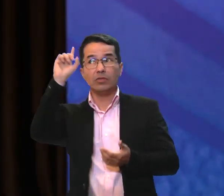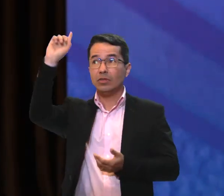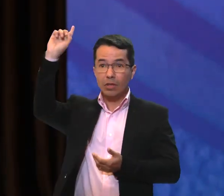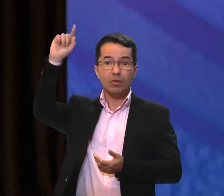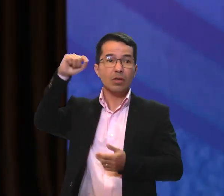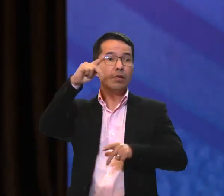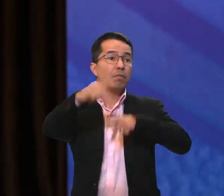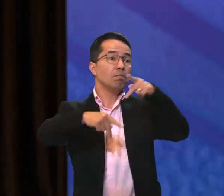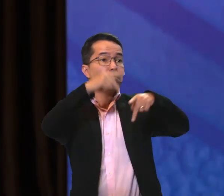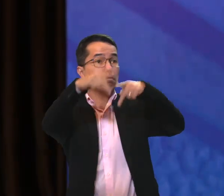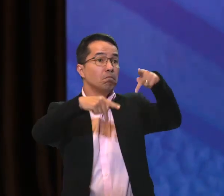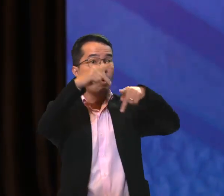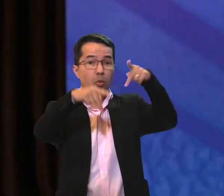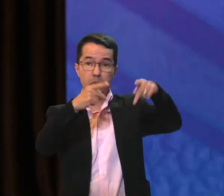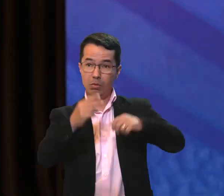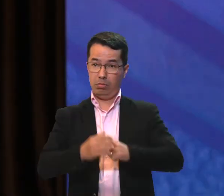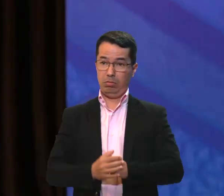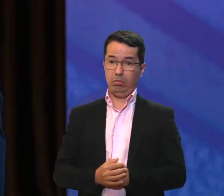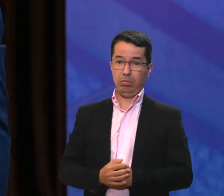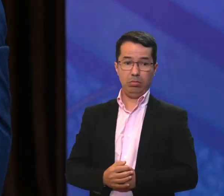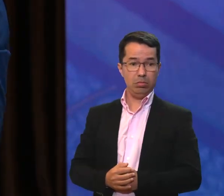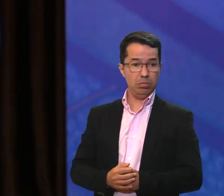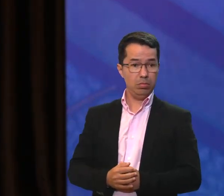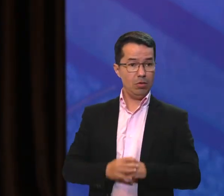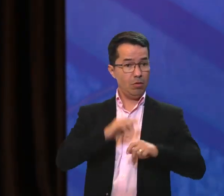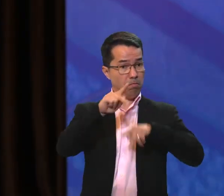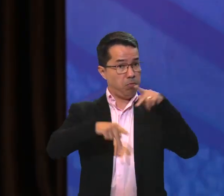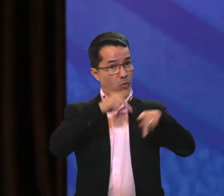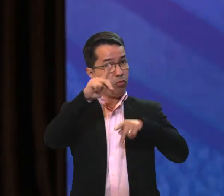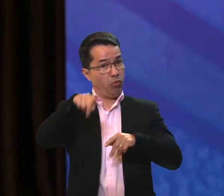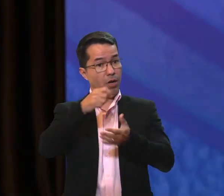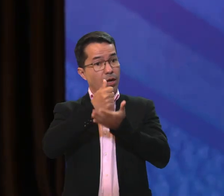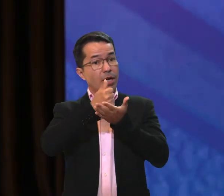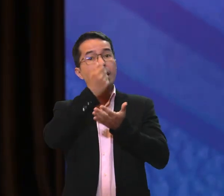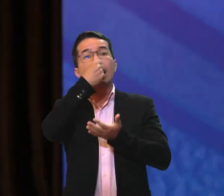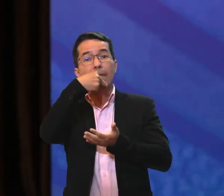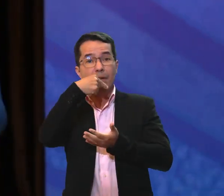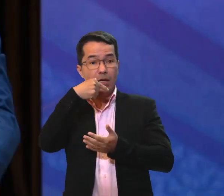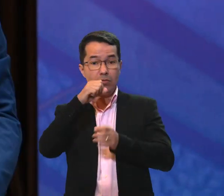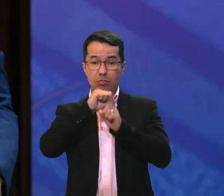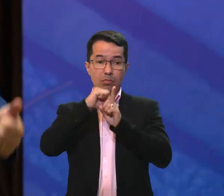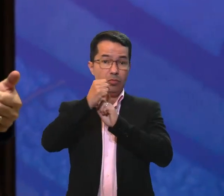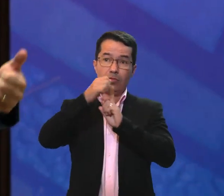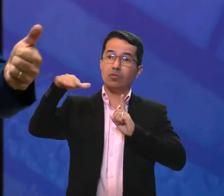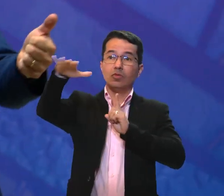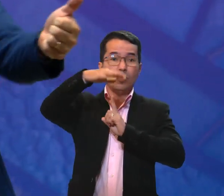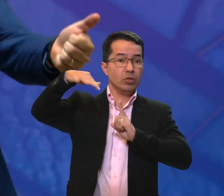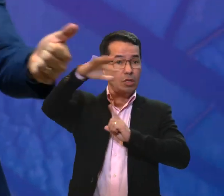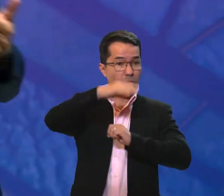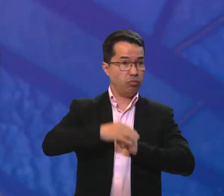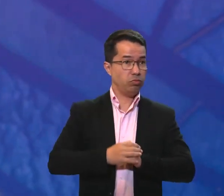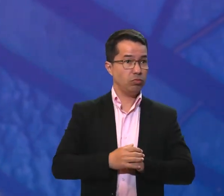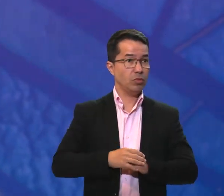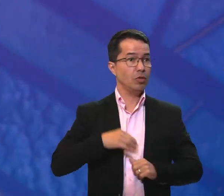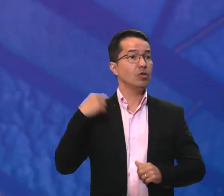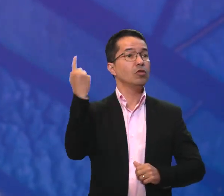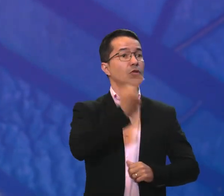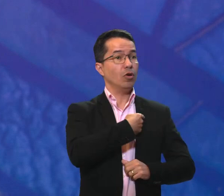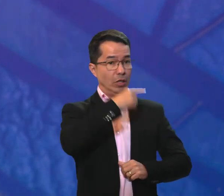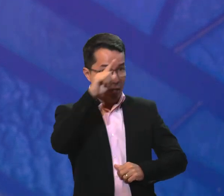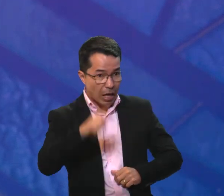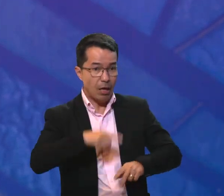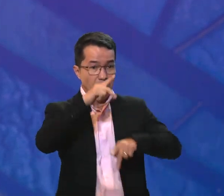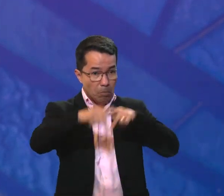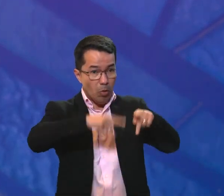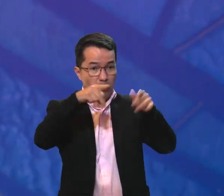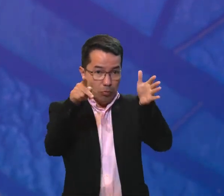é condicional a uma ação do povo. O povo de Deus precisa fazer algo. Nós somos a igreja, o povo do